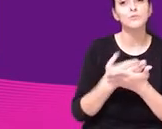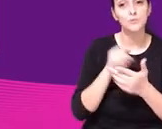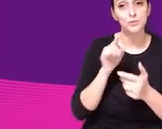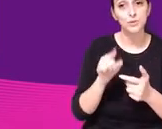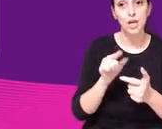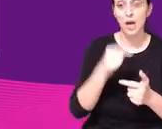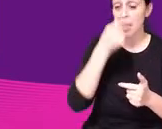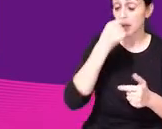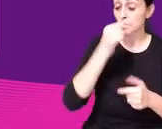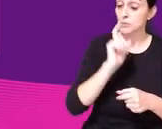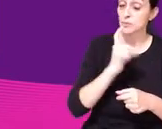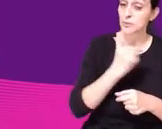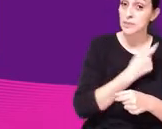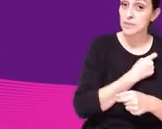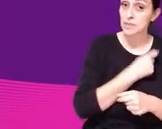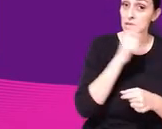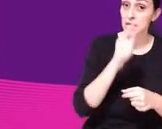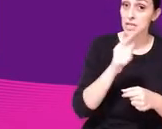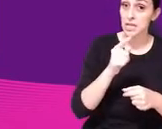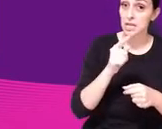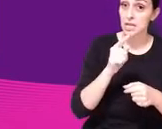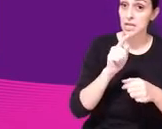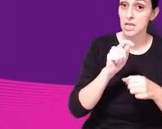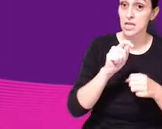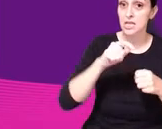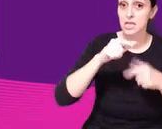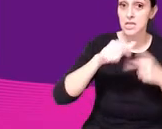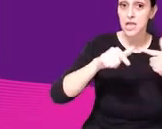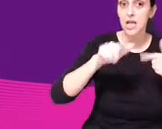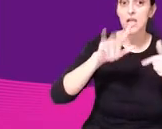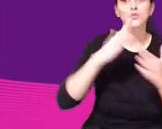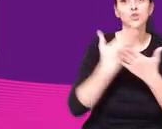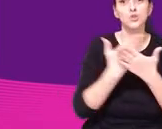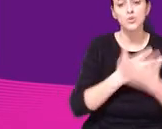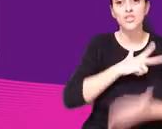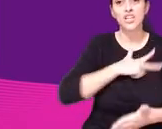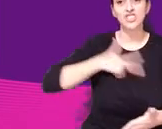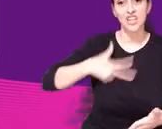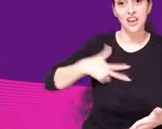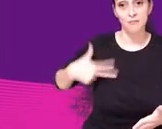e esse é um coorte dinamarquês que mostra,